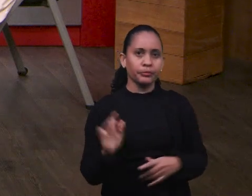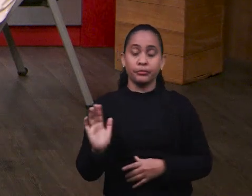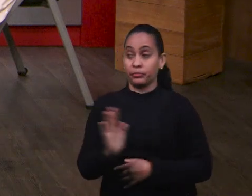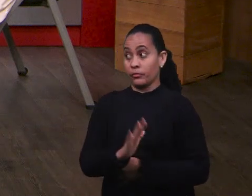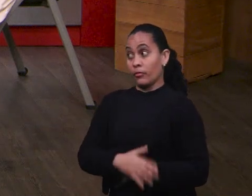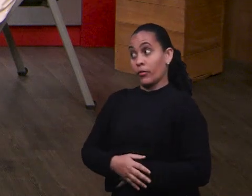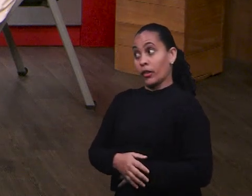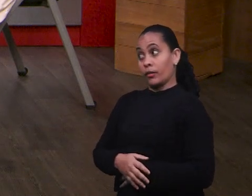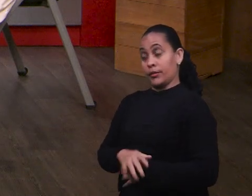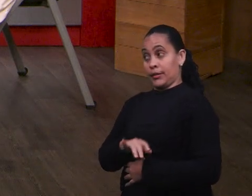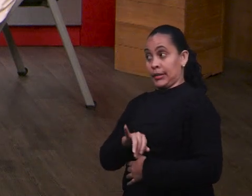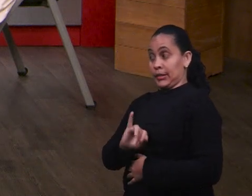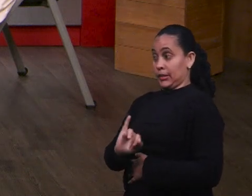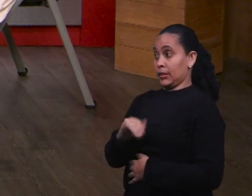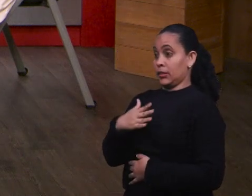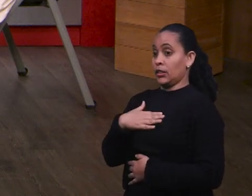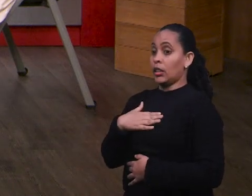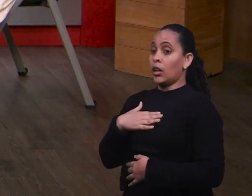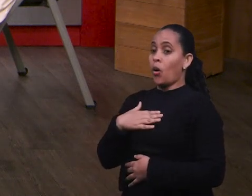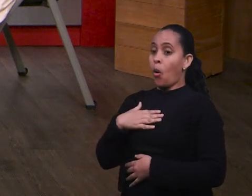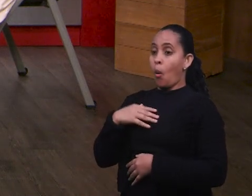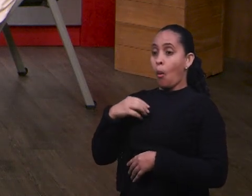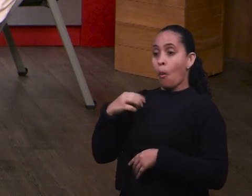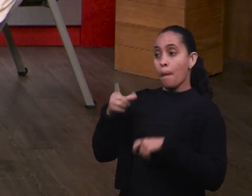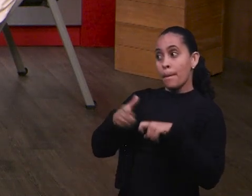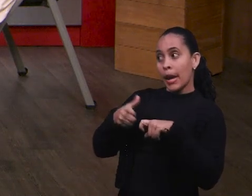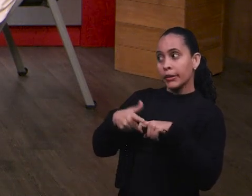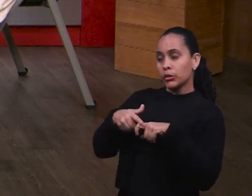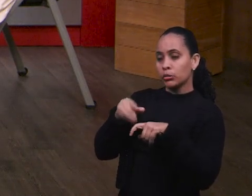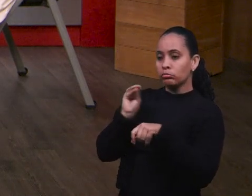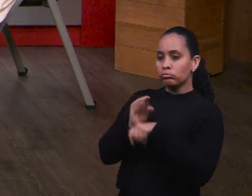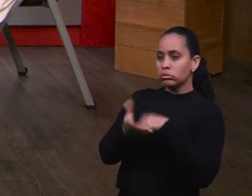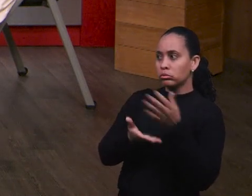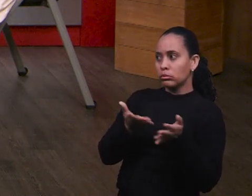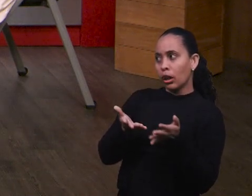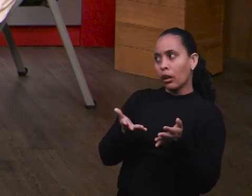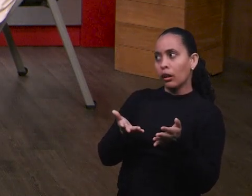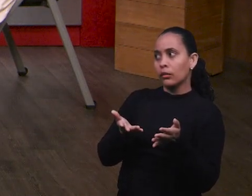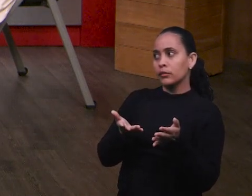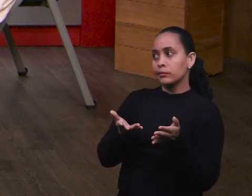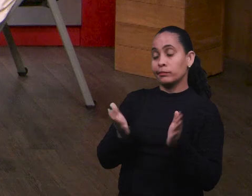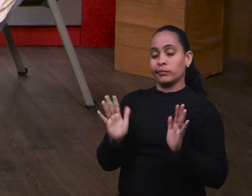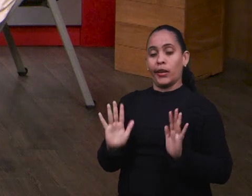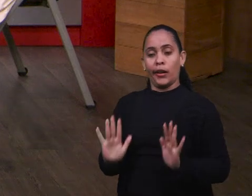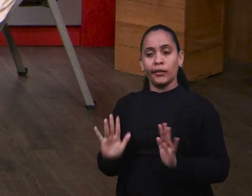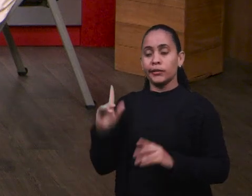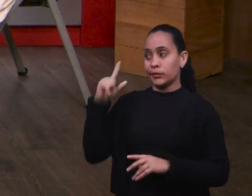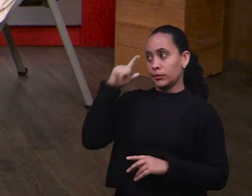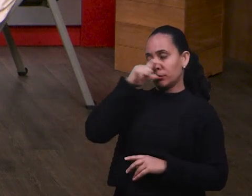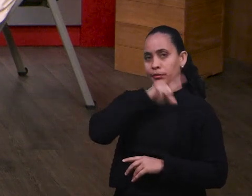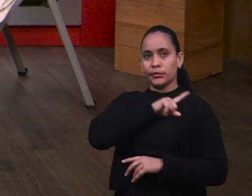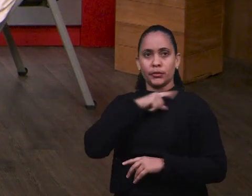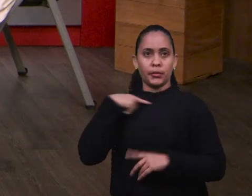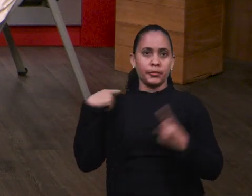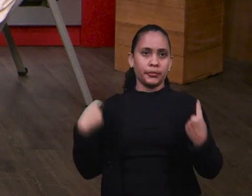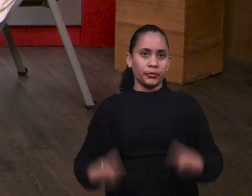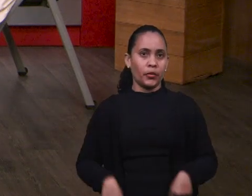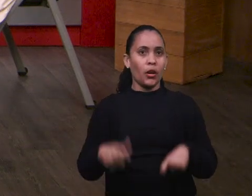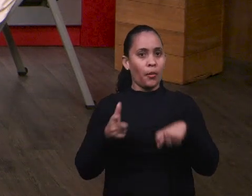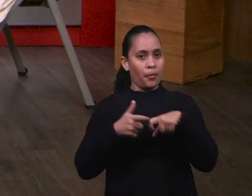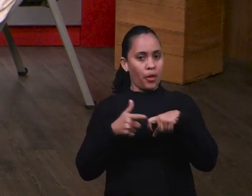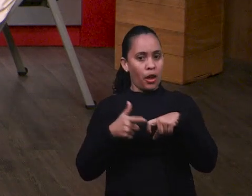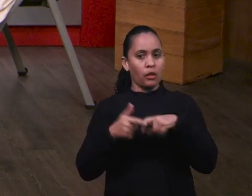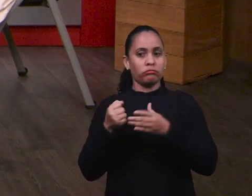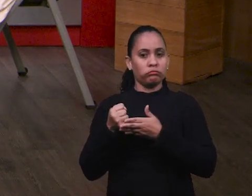isso? Tem, se não tiver acompanhamento médico. Aí tem sim, a longo prazo vai ter. Agora com acompanhamento médico não, porque o médico vai estar